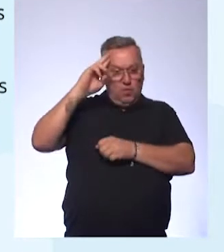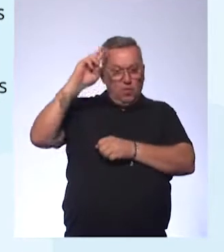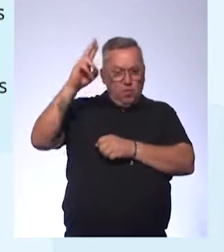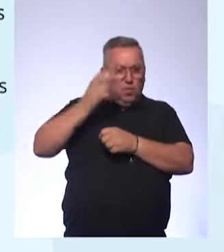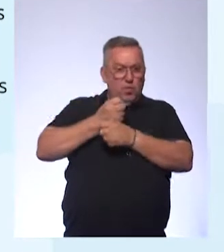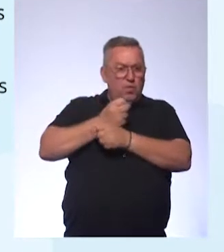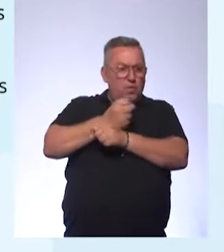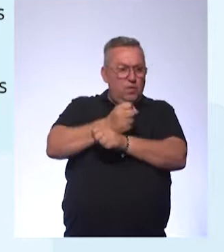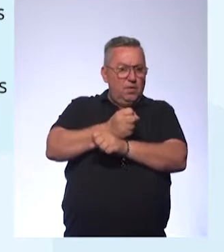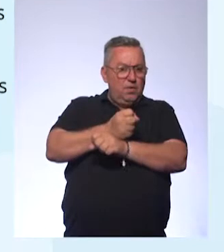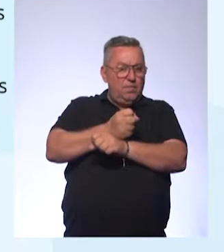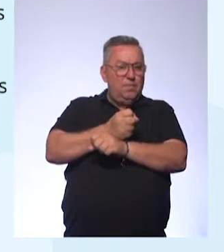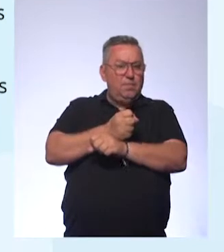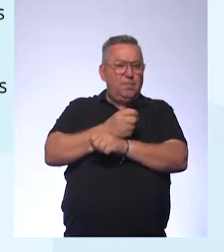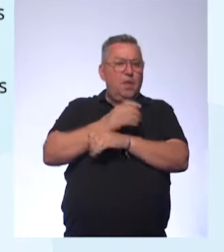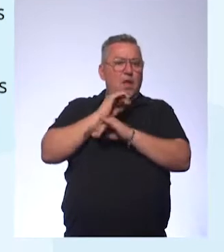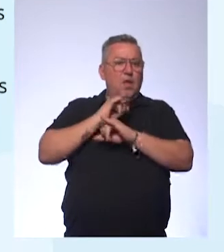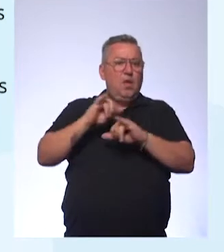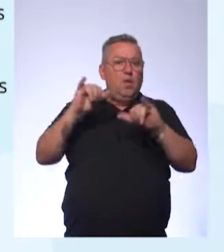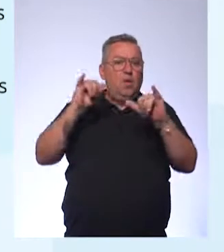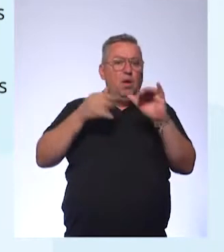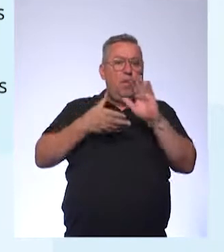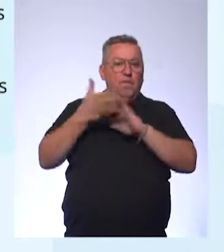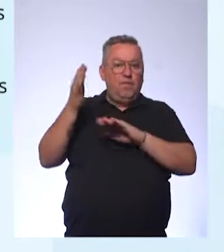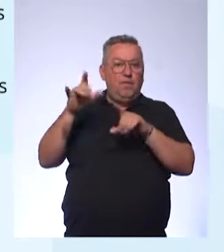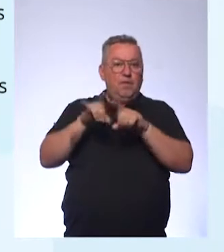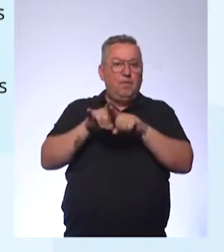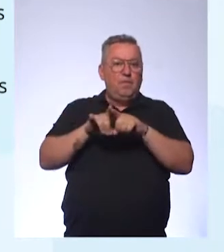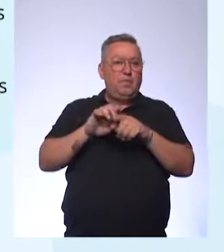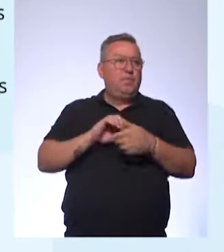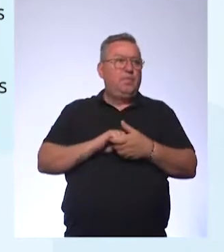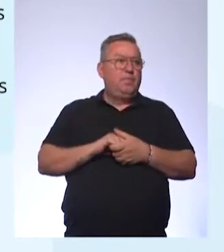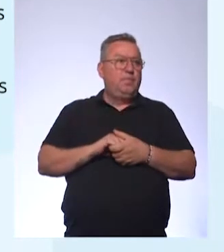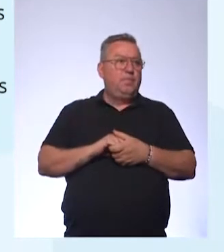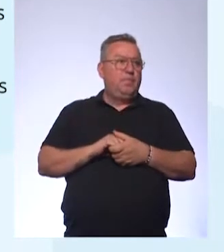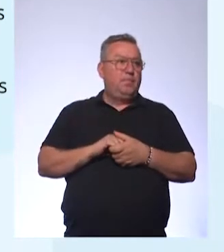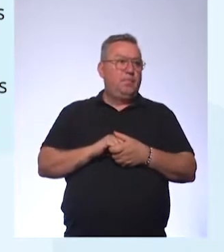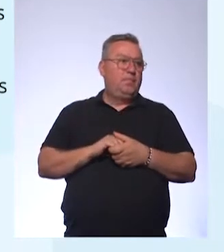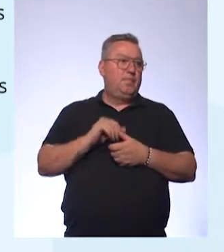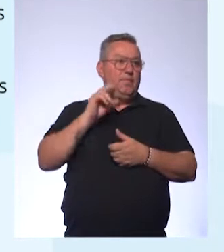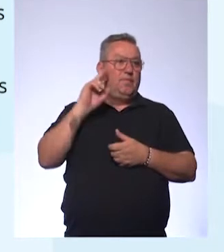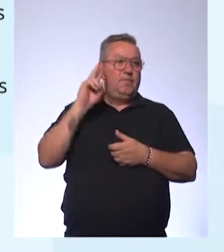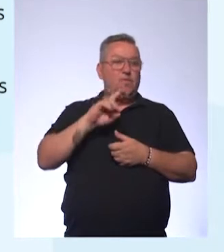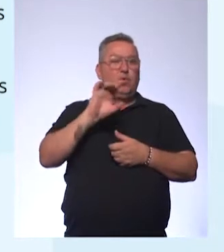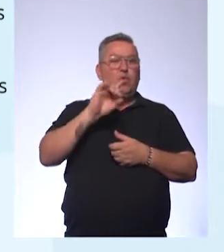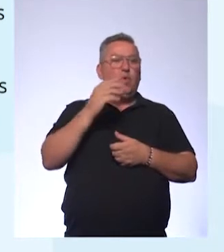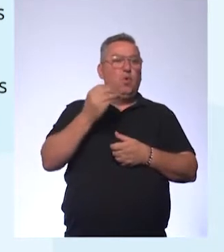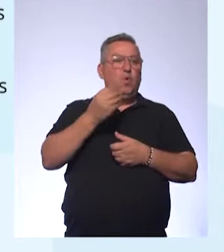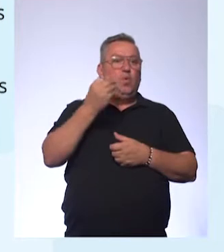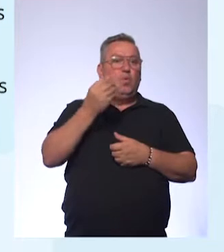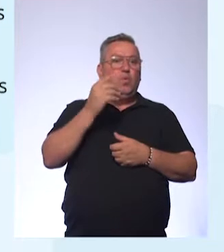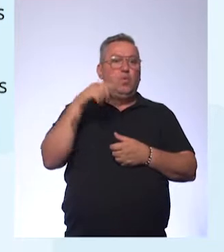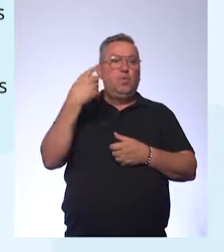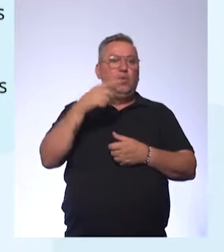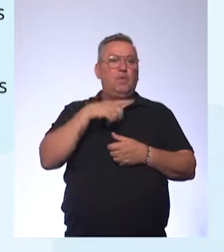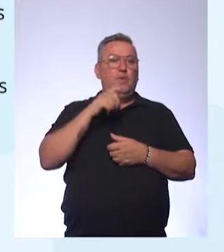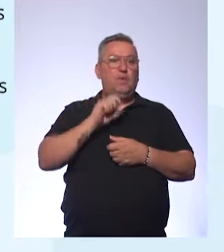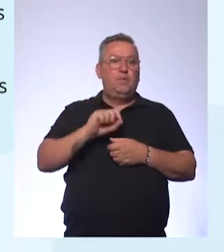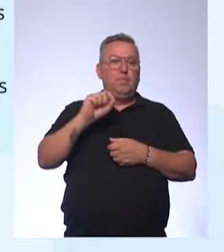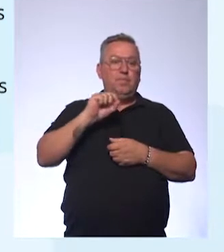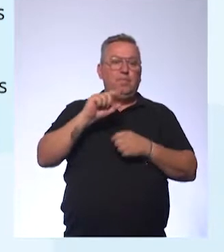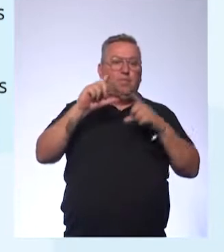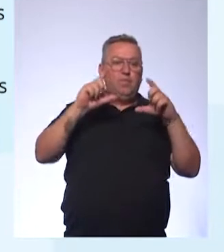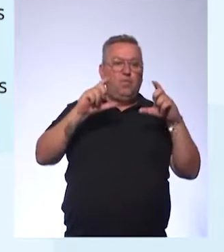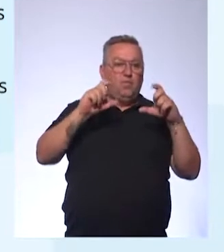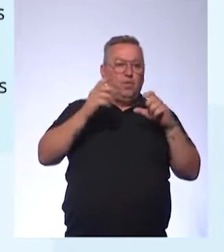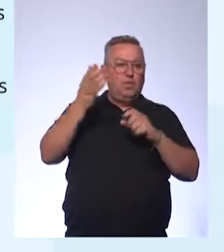escravocratas anunciavam a fuga de escravos. Então, vejam só como nós temos aí um retrato da época,